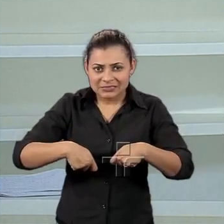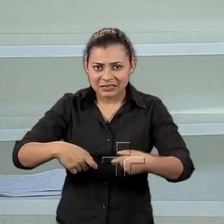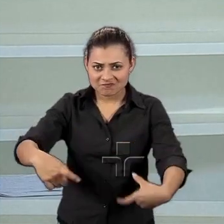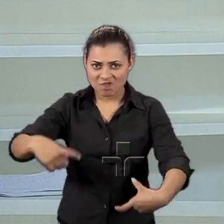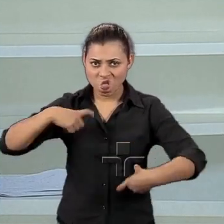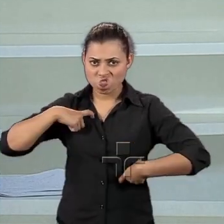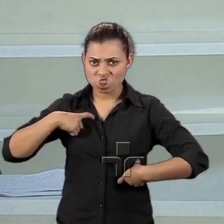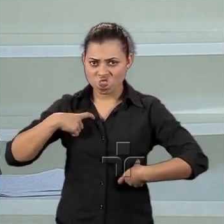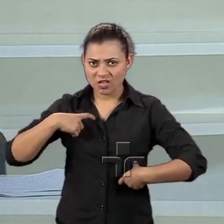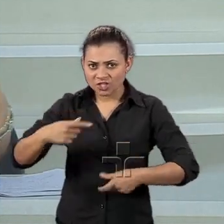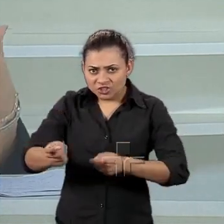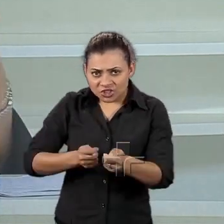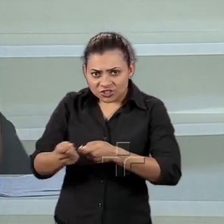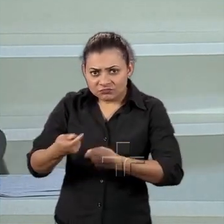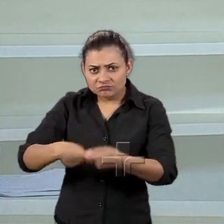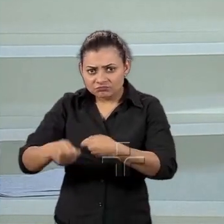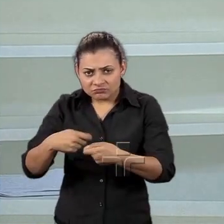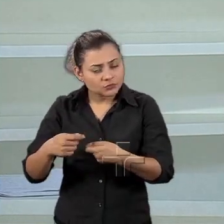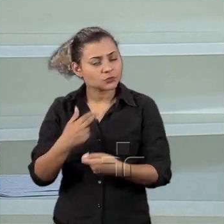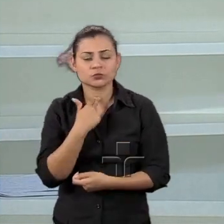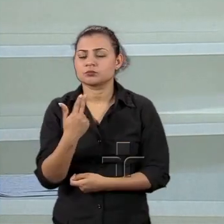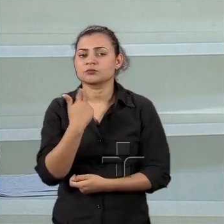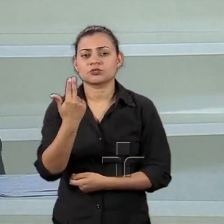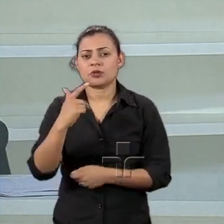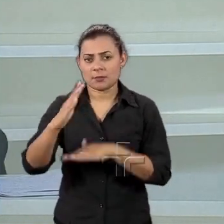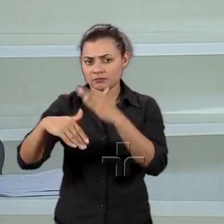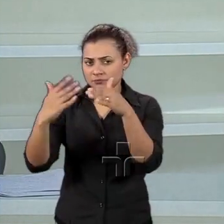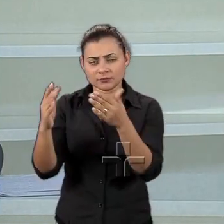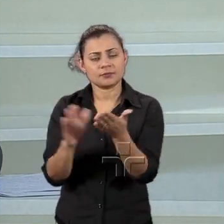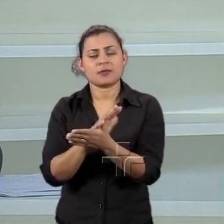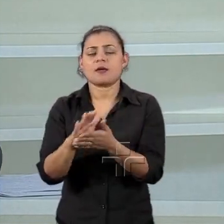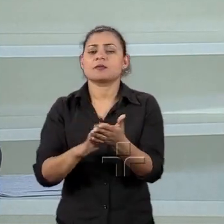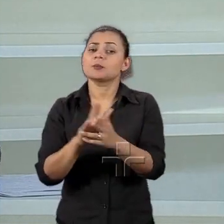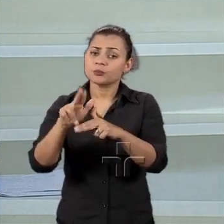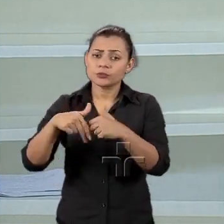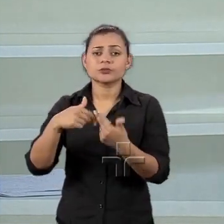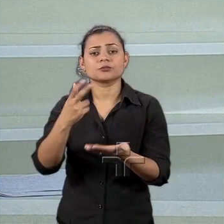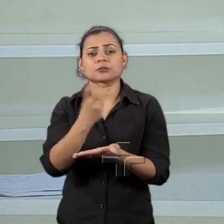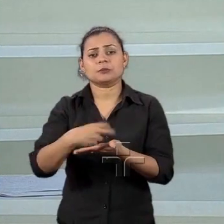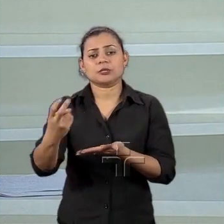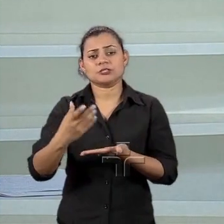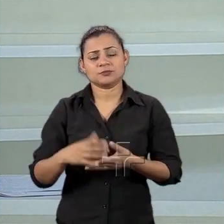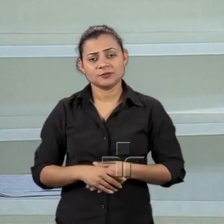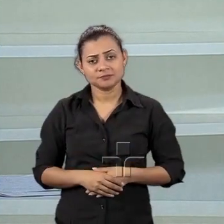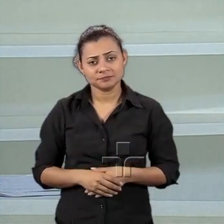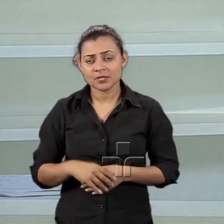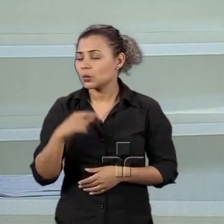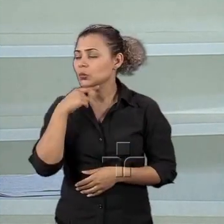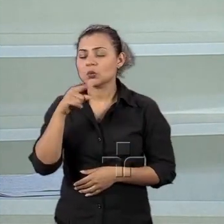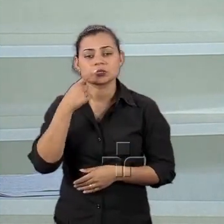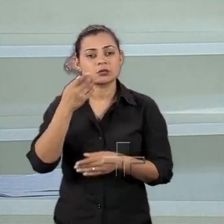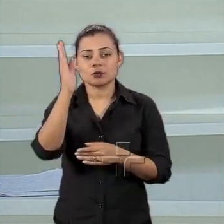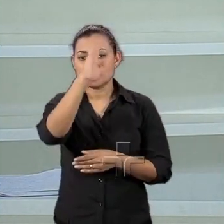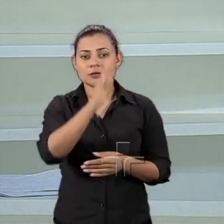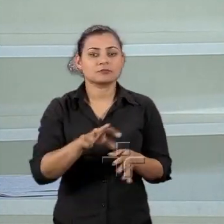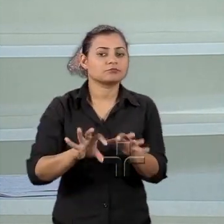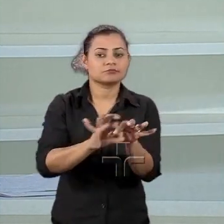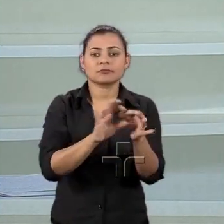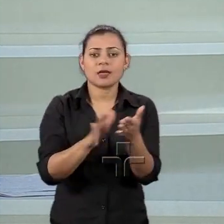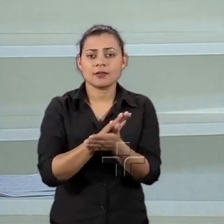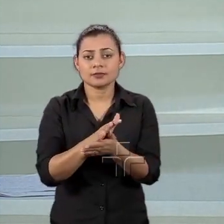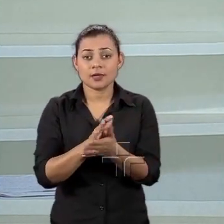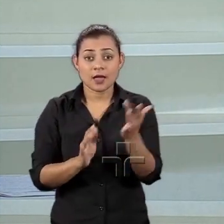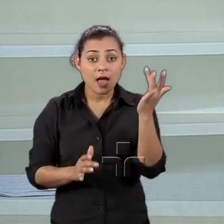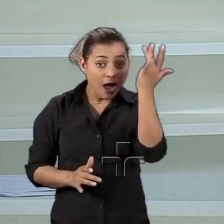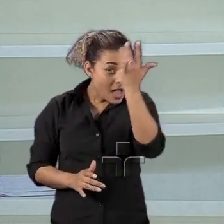Congresso Nacional, de conviver com tudo isso e chegou ao impeachment. Não conseguiu unificar o país. E o Haddad, que já